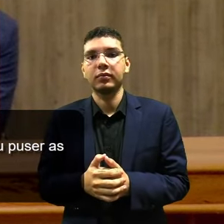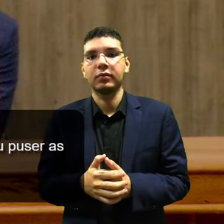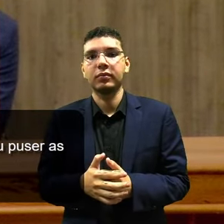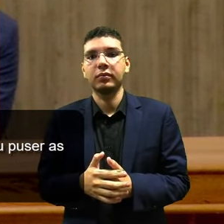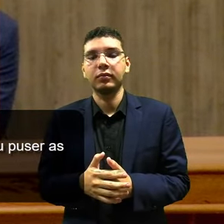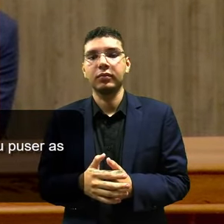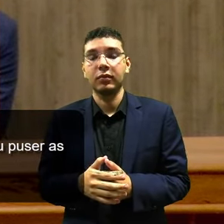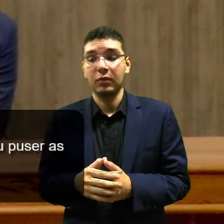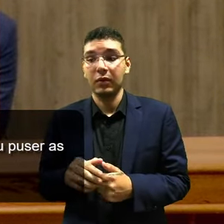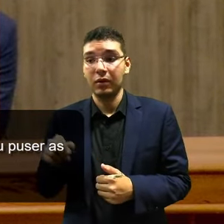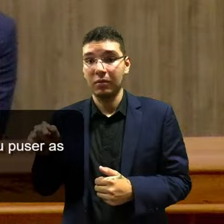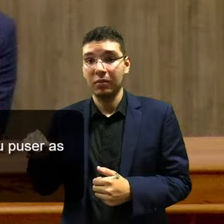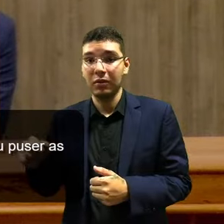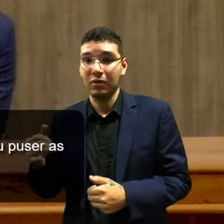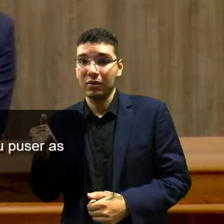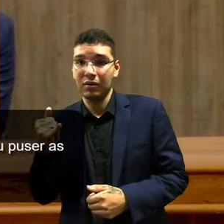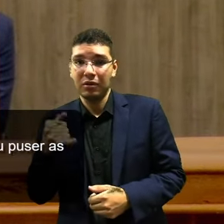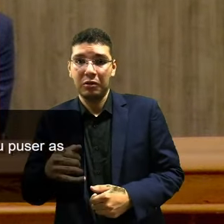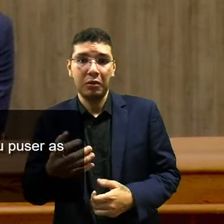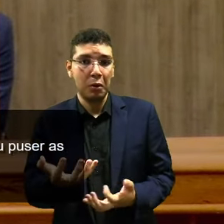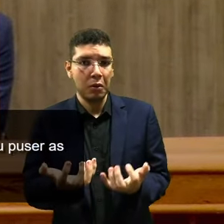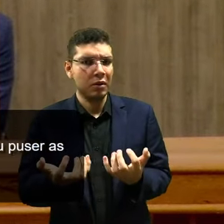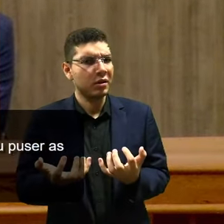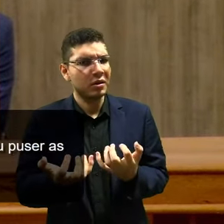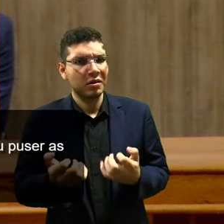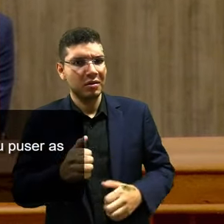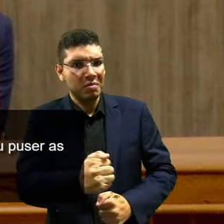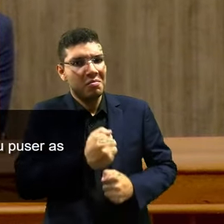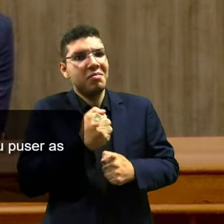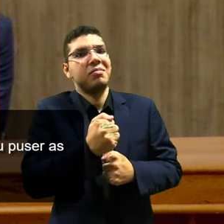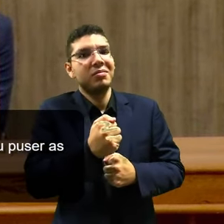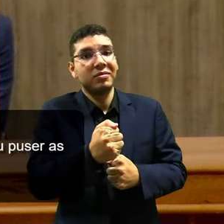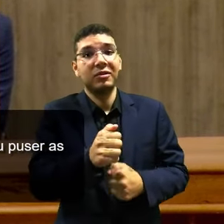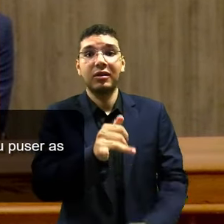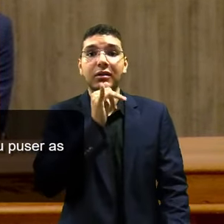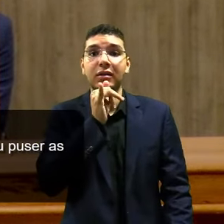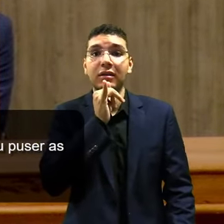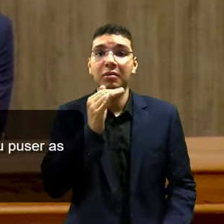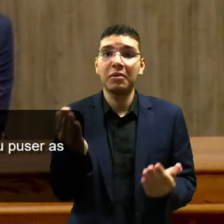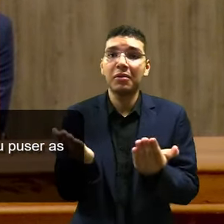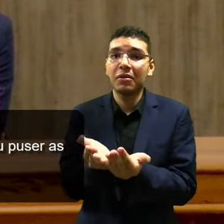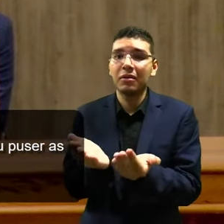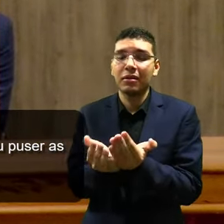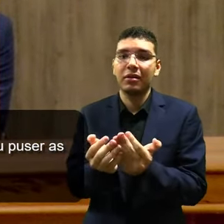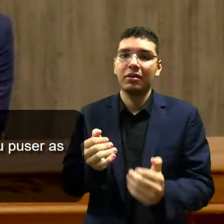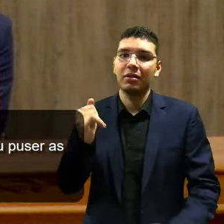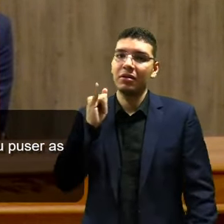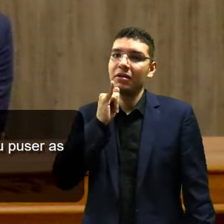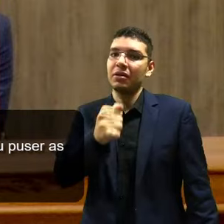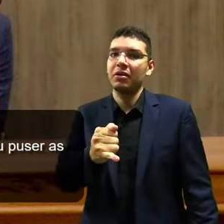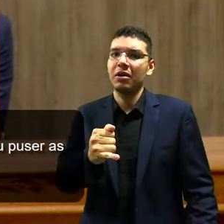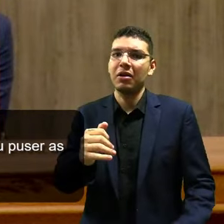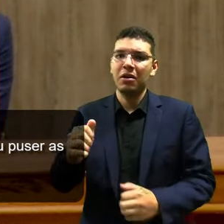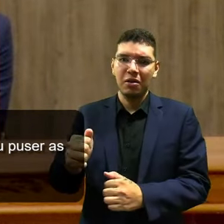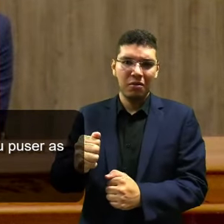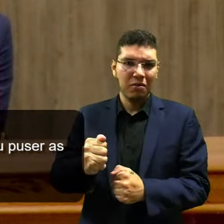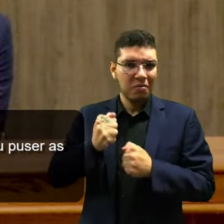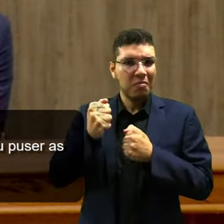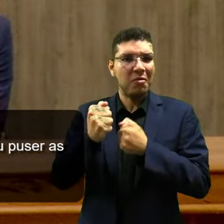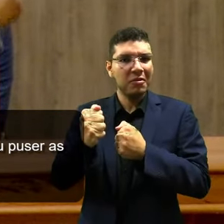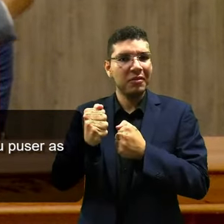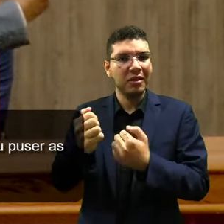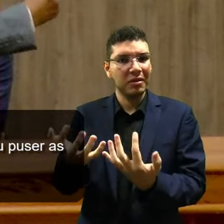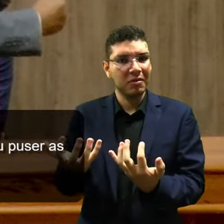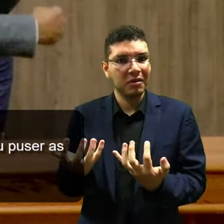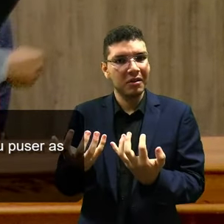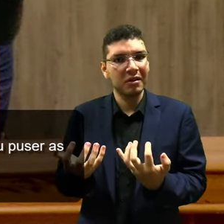quero isso não tem aqueles irmãos eu quero é poder eu não quero negócio de Bíblia não eu não quero negócio de escola dominical não eu